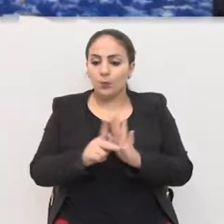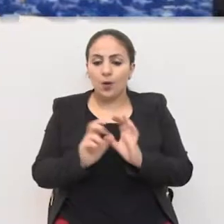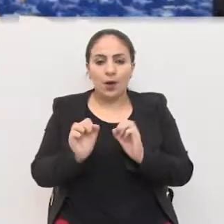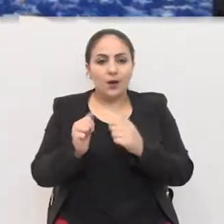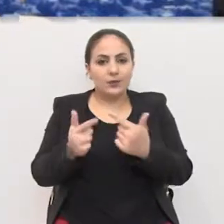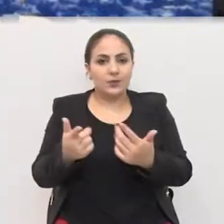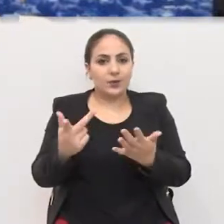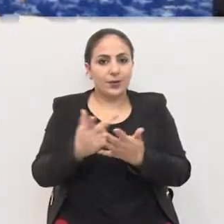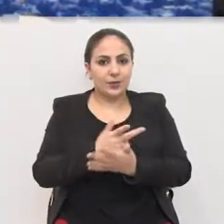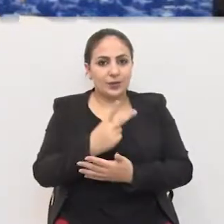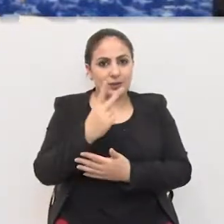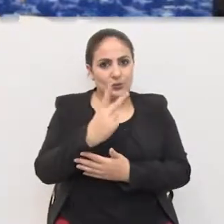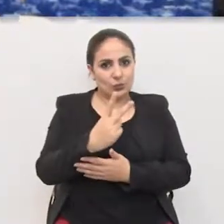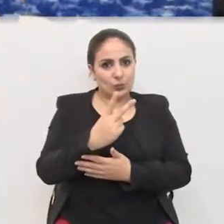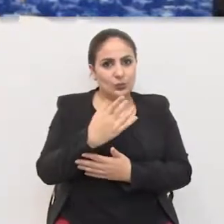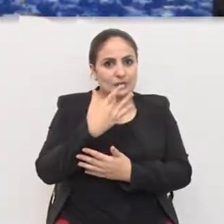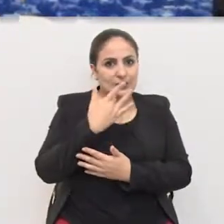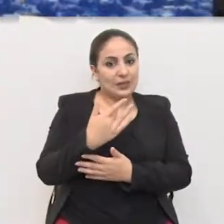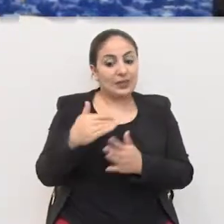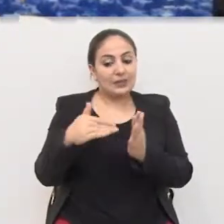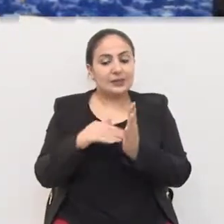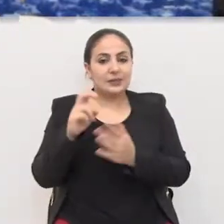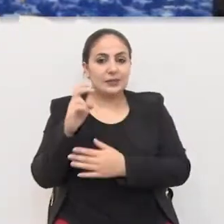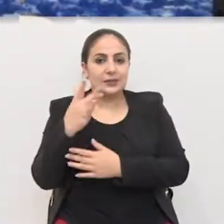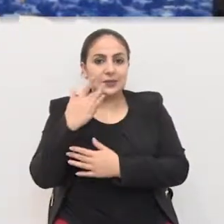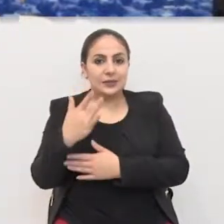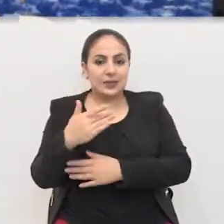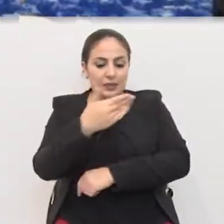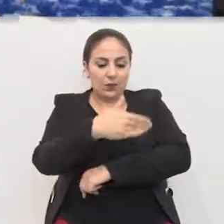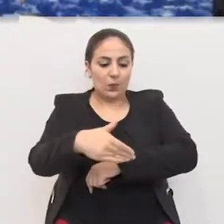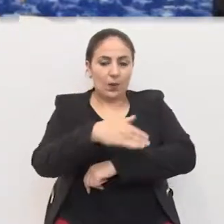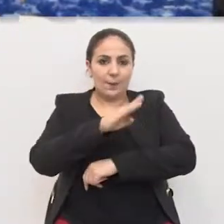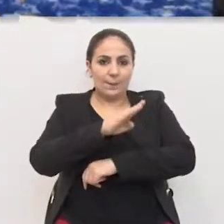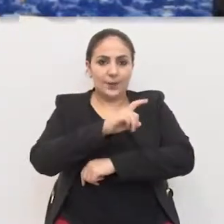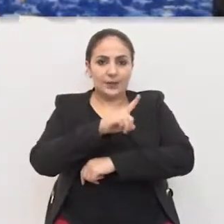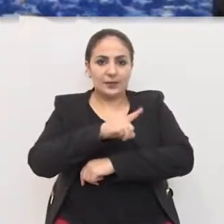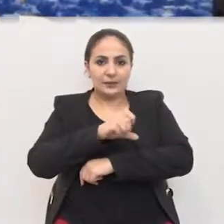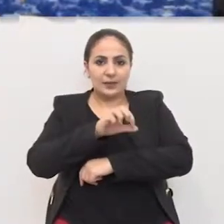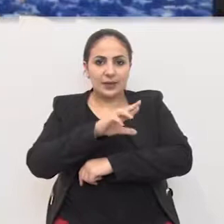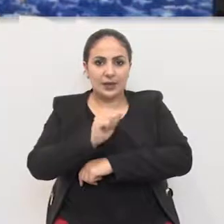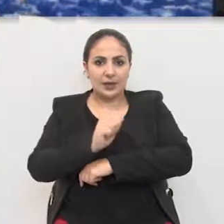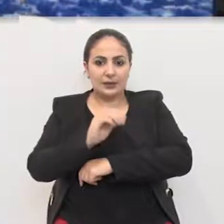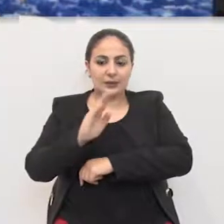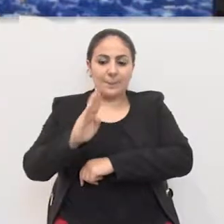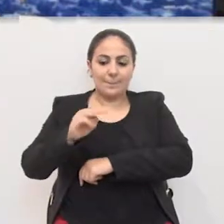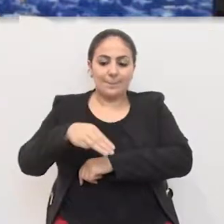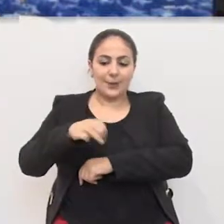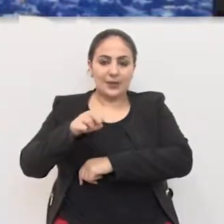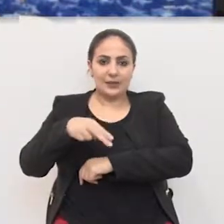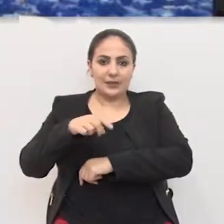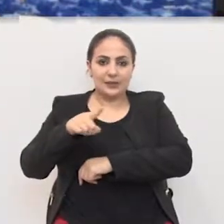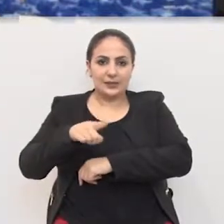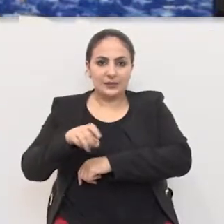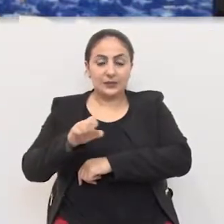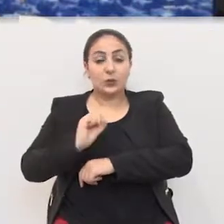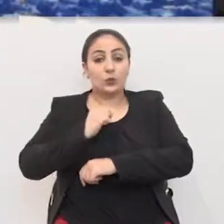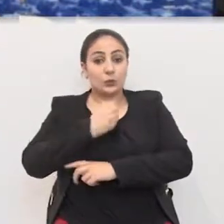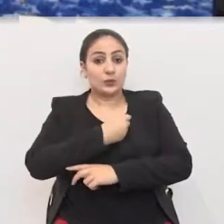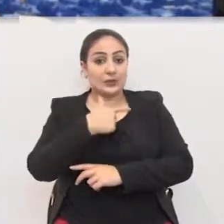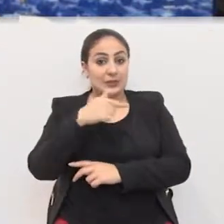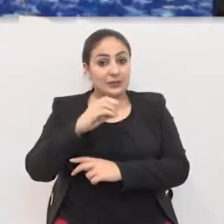para a ação, que acontece das 2 às 5 horas da tarde na rua Bezerra de Menezes, número 70.